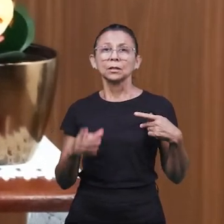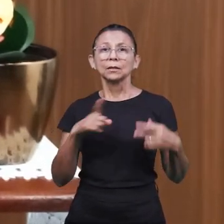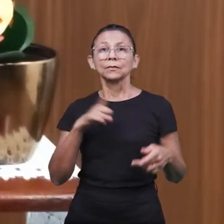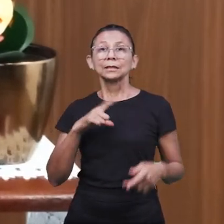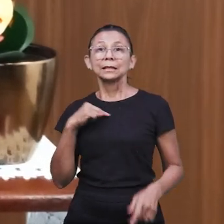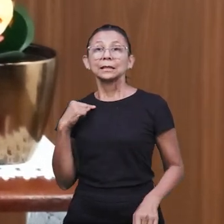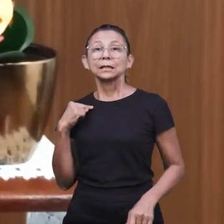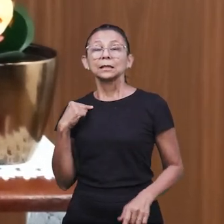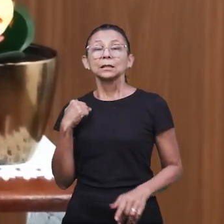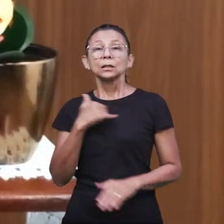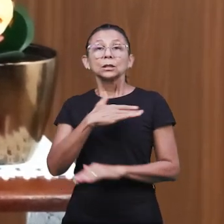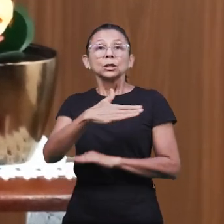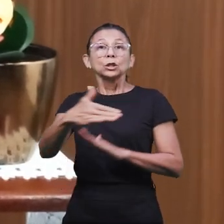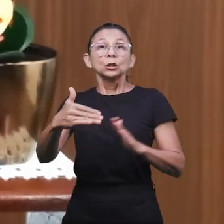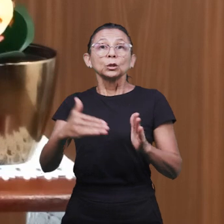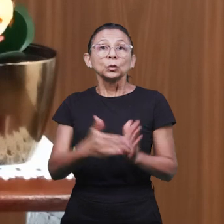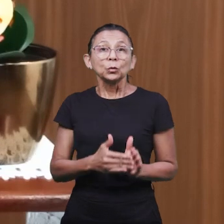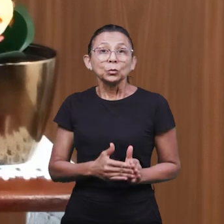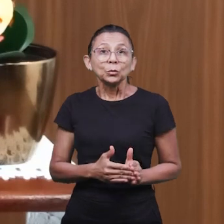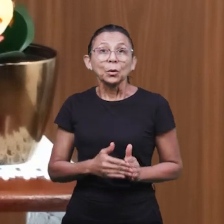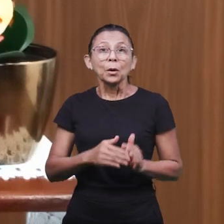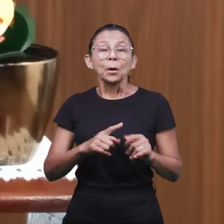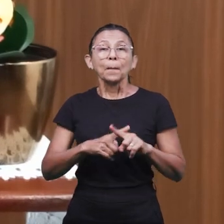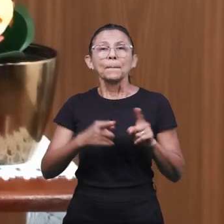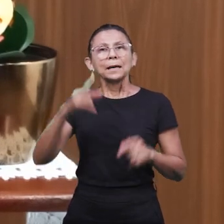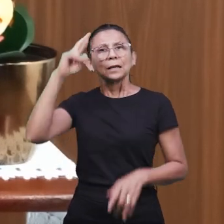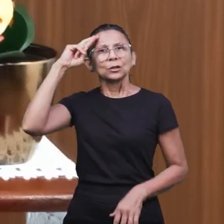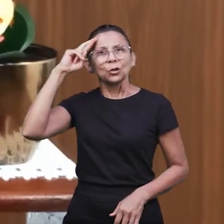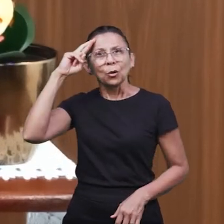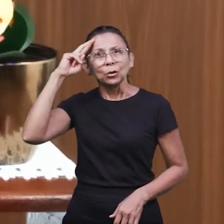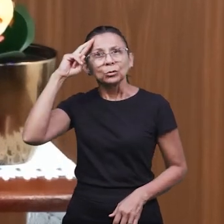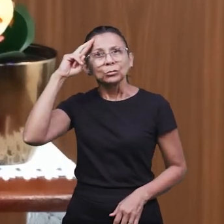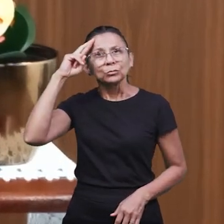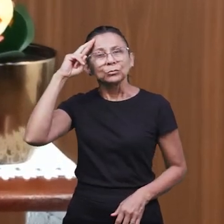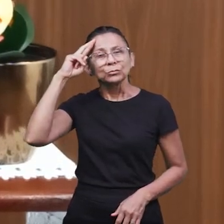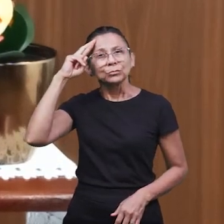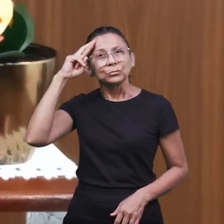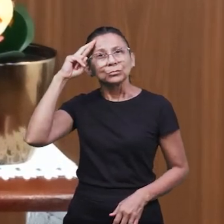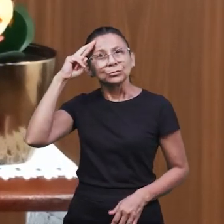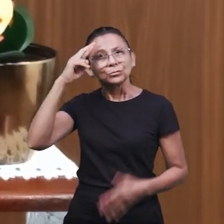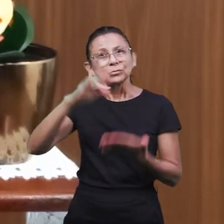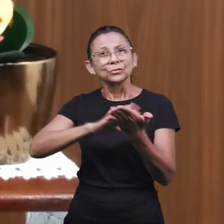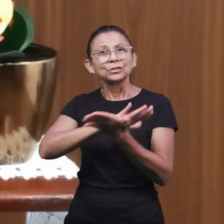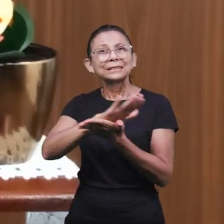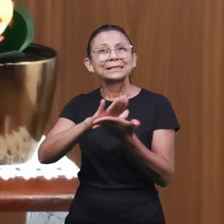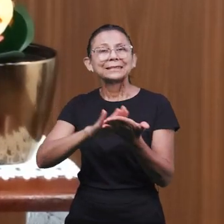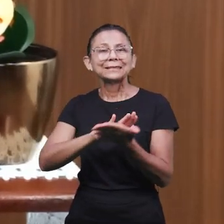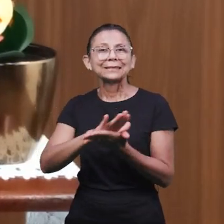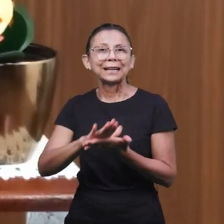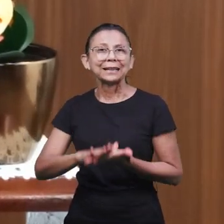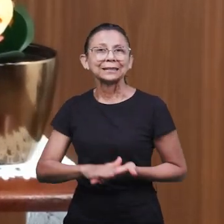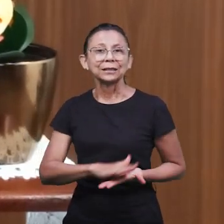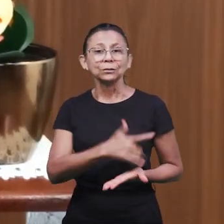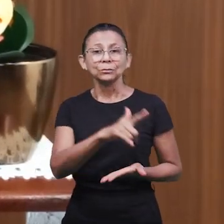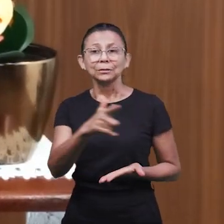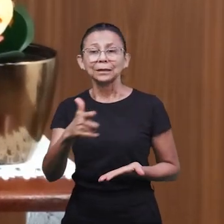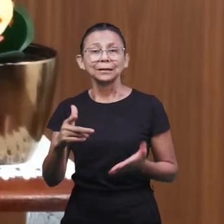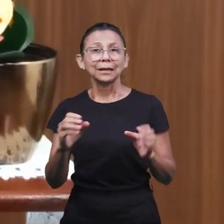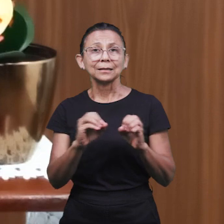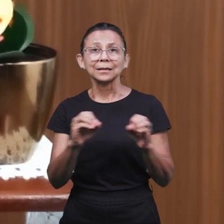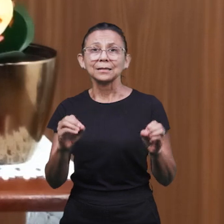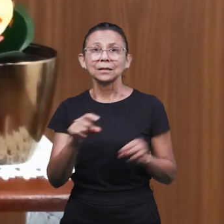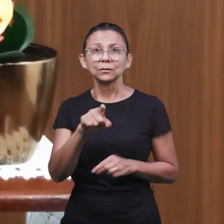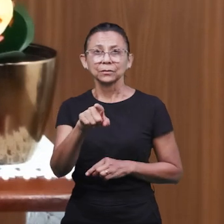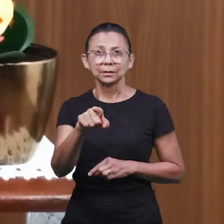nada. Vejam só, eu destruo o conceito de família. Então você que prepara a sua família,